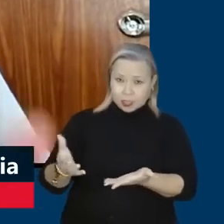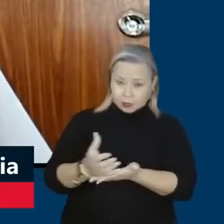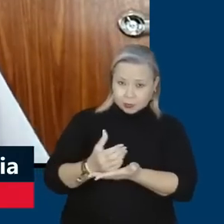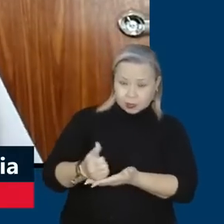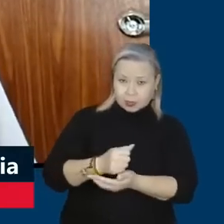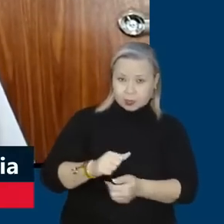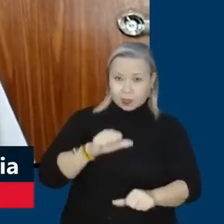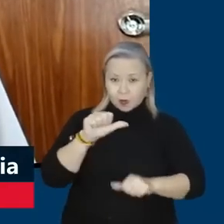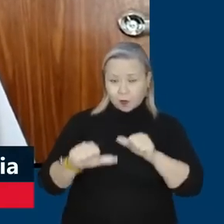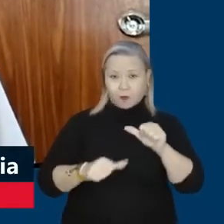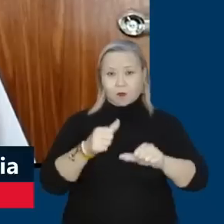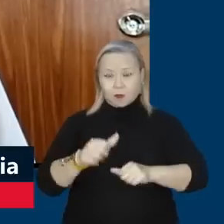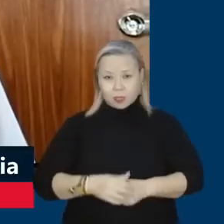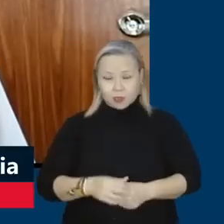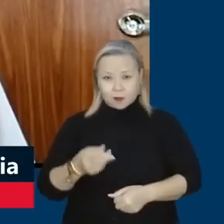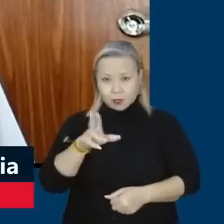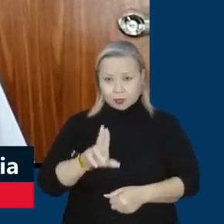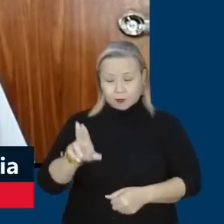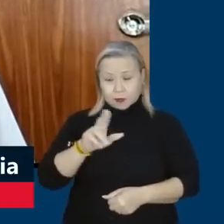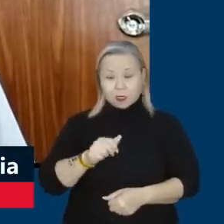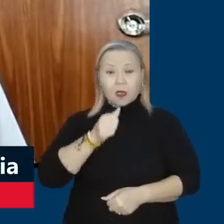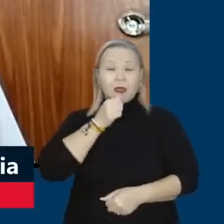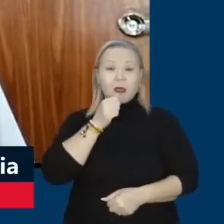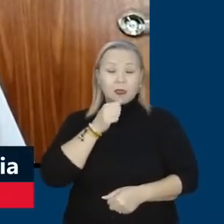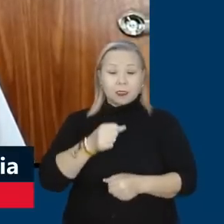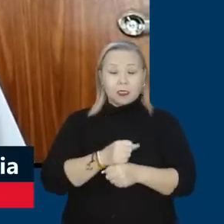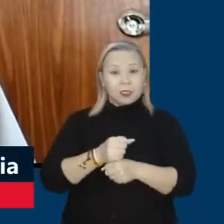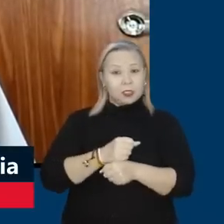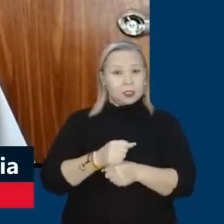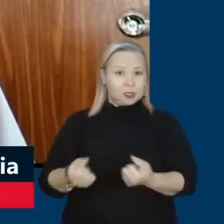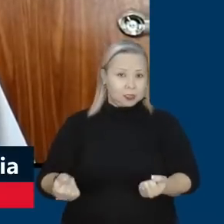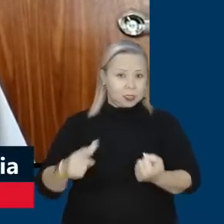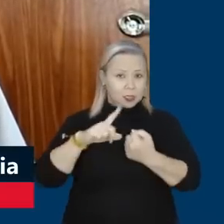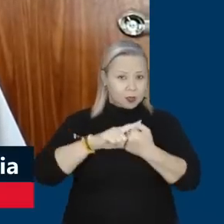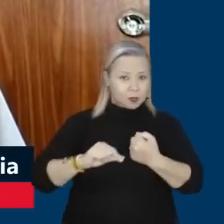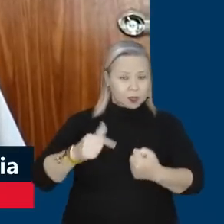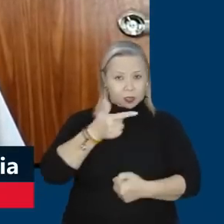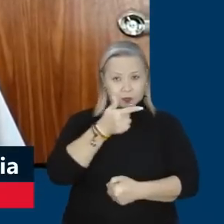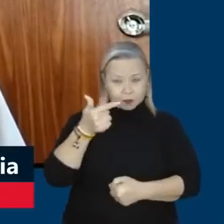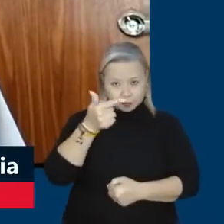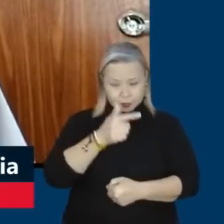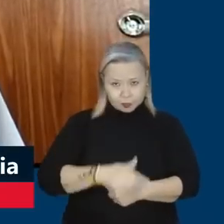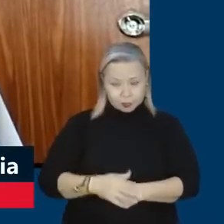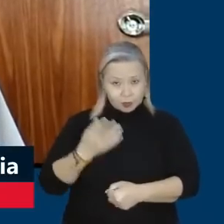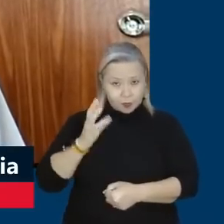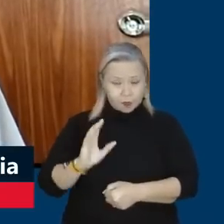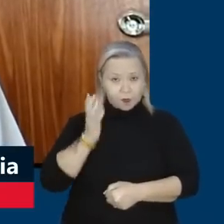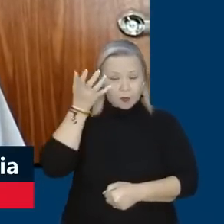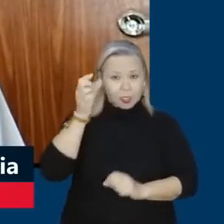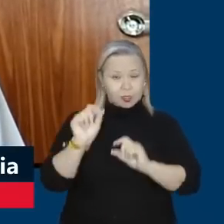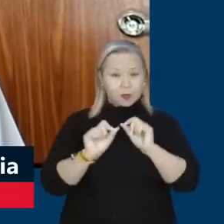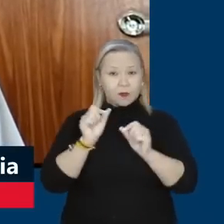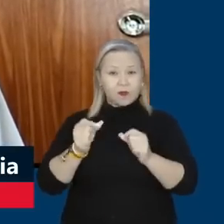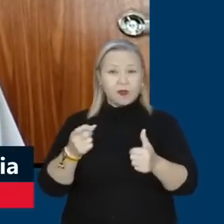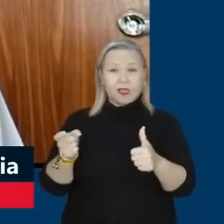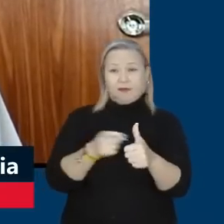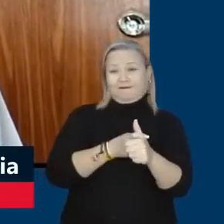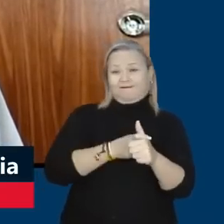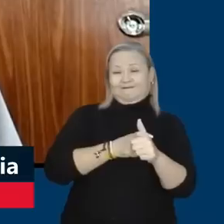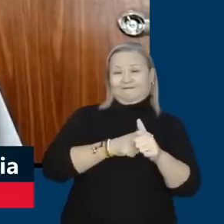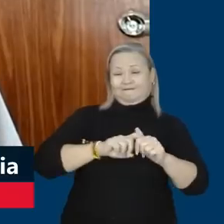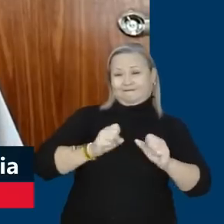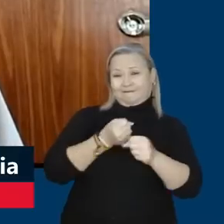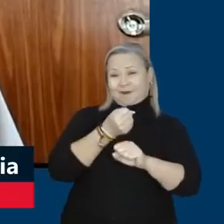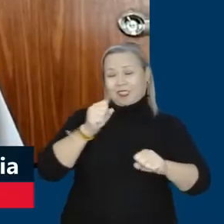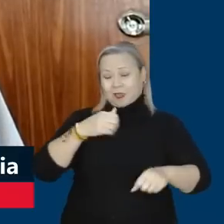mudaram e pode ser utilizado ainda esse ano, o ano de 2022. Portanto, isso resolveria déficits gigantescos que o